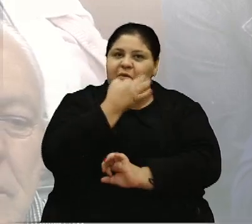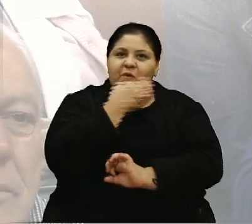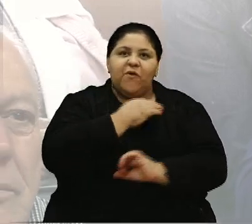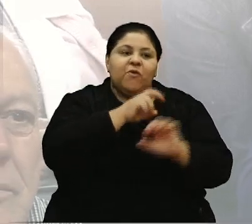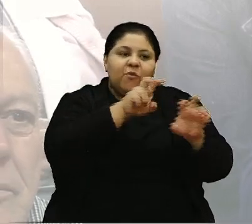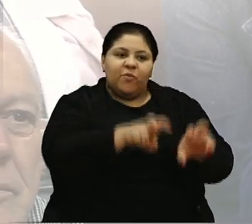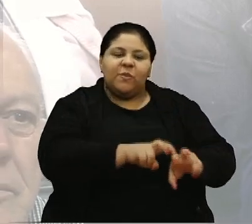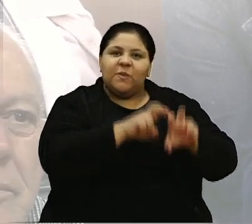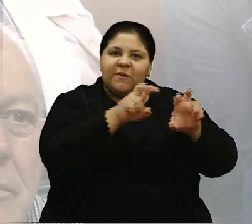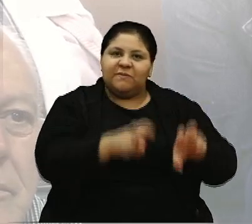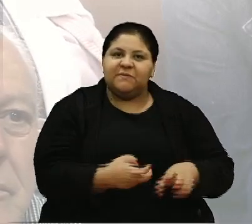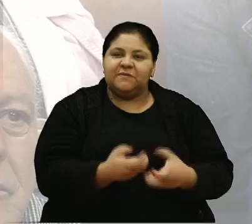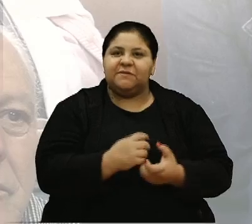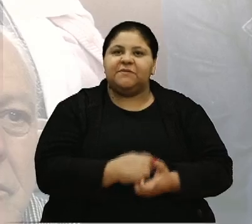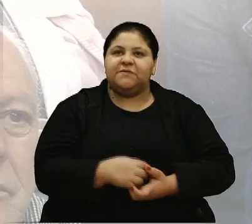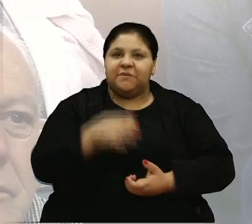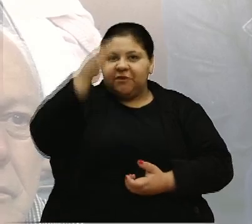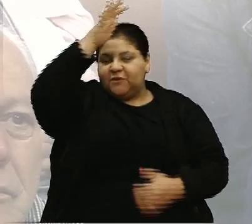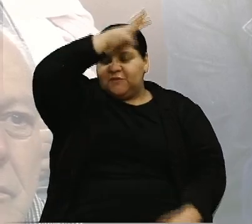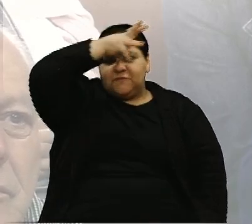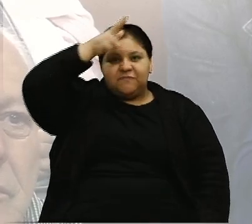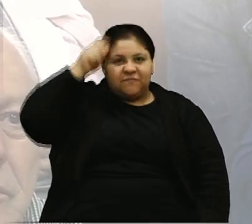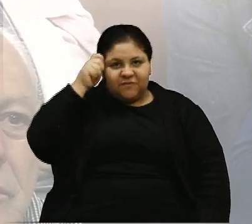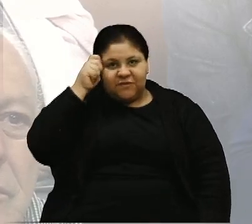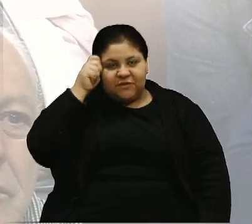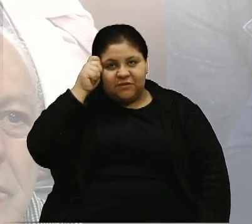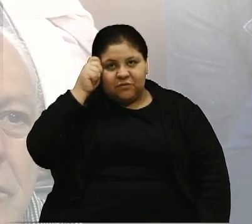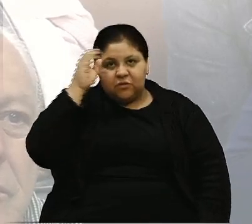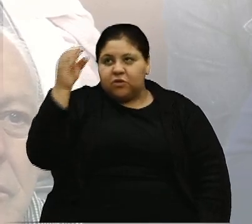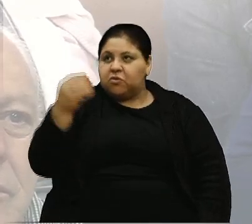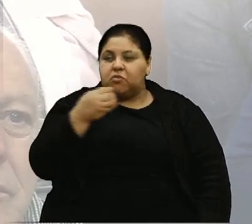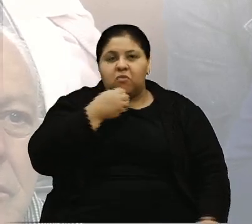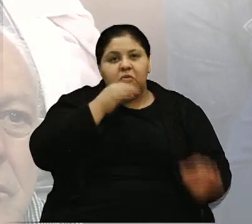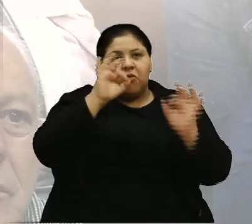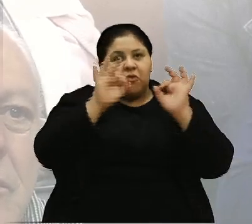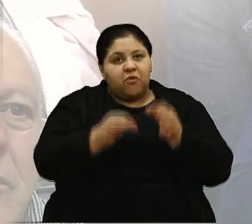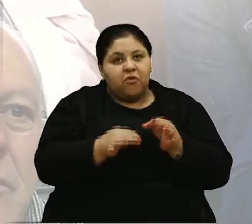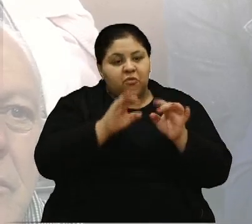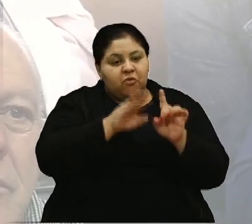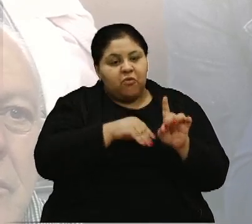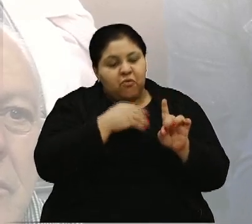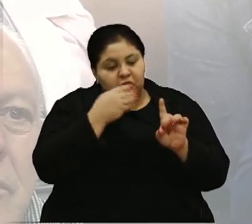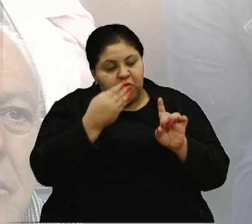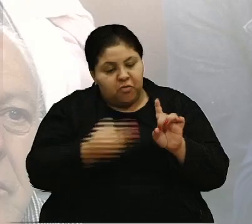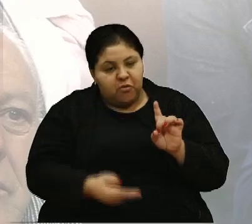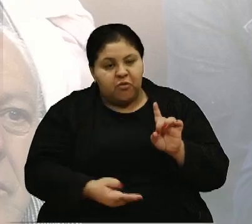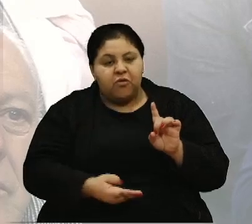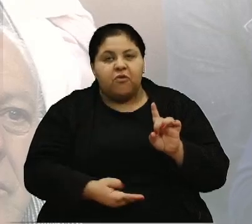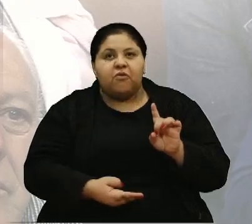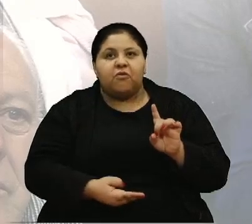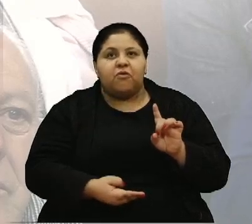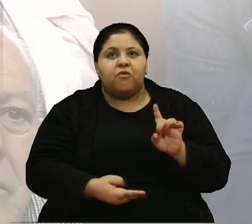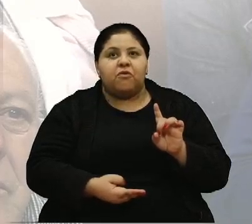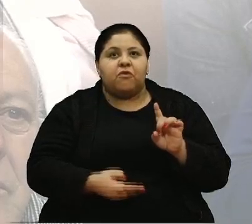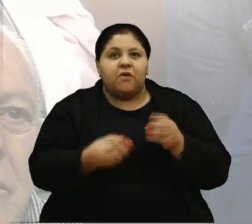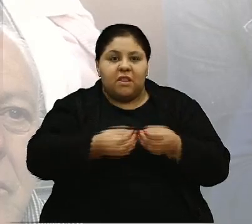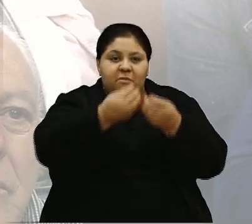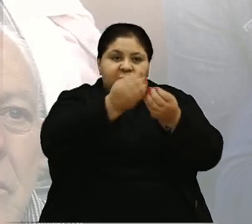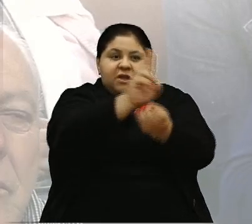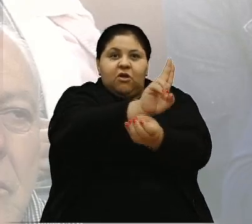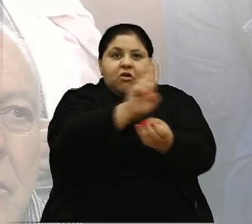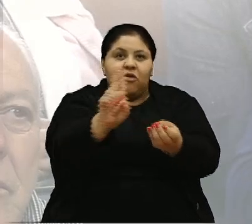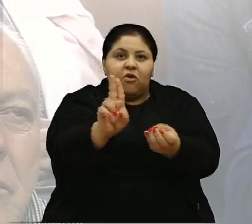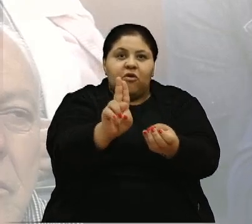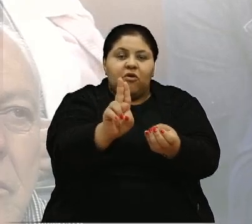interior do nosso município, e nada mais justo de a gente fazer essa homenagem a ele emprestar o nome para